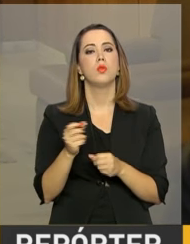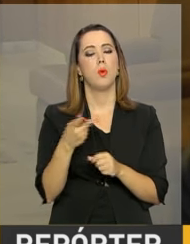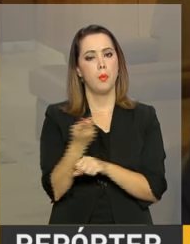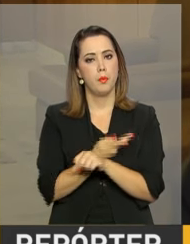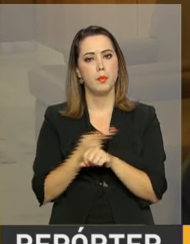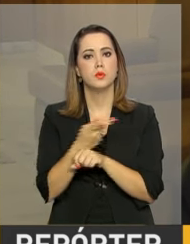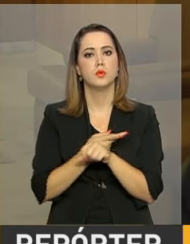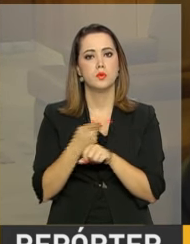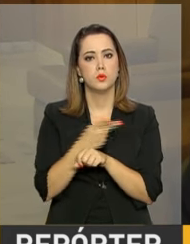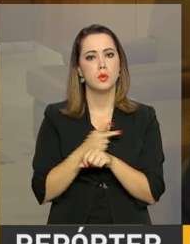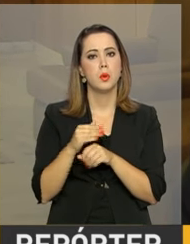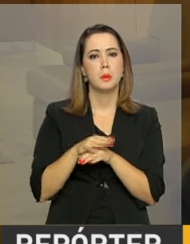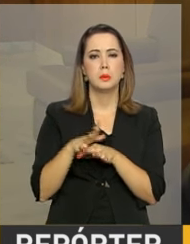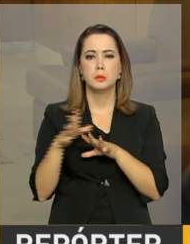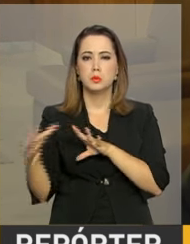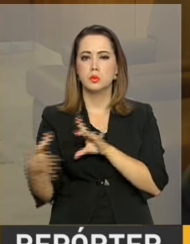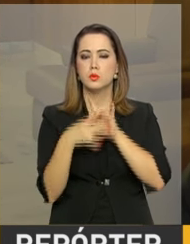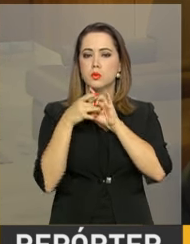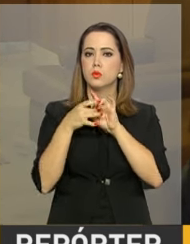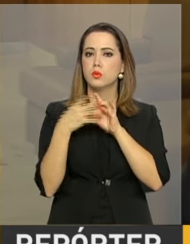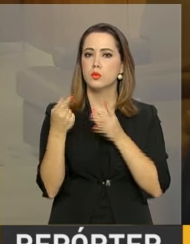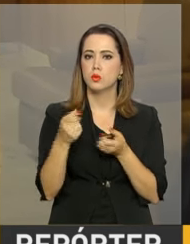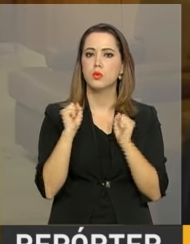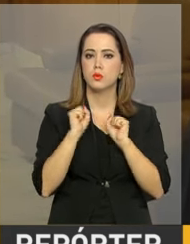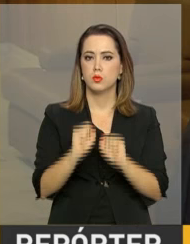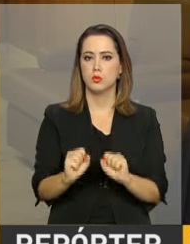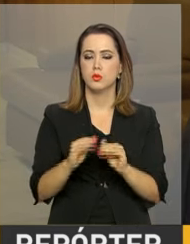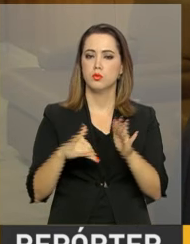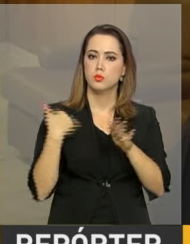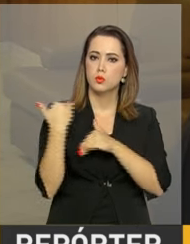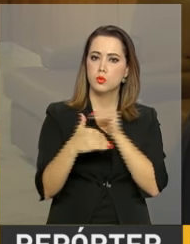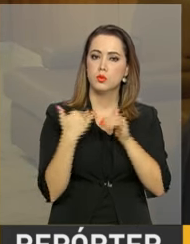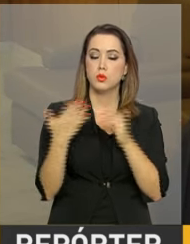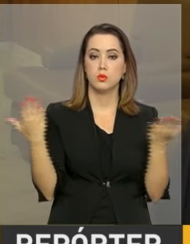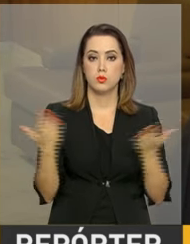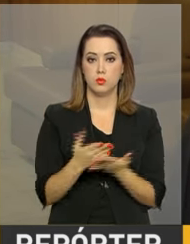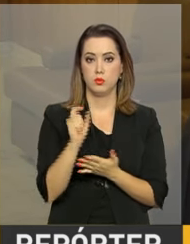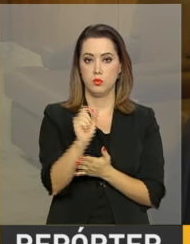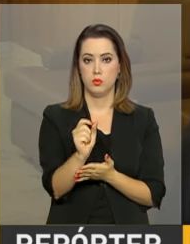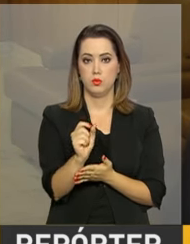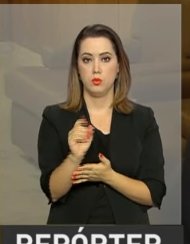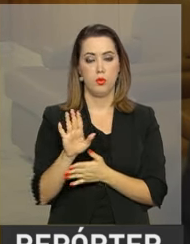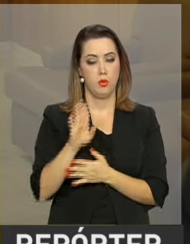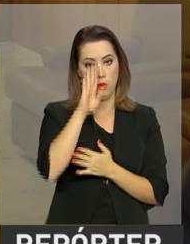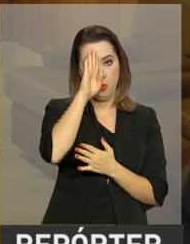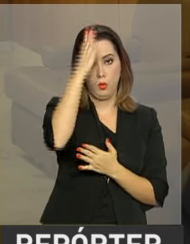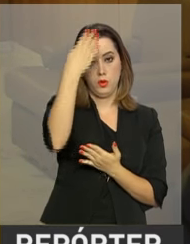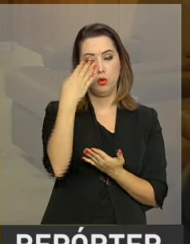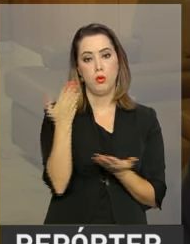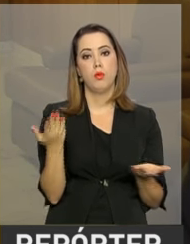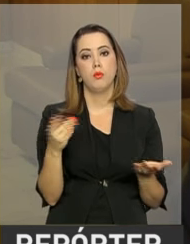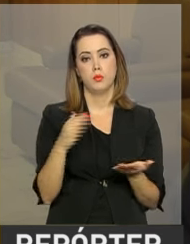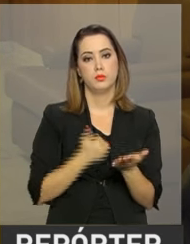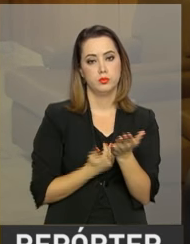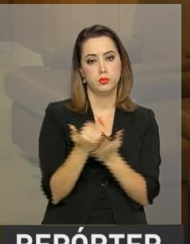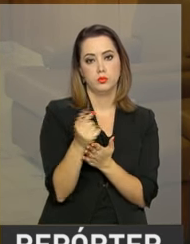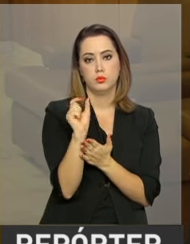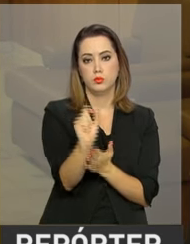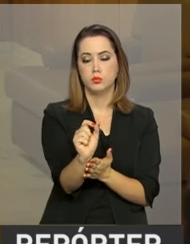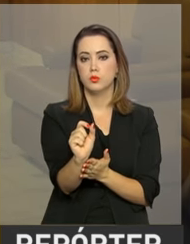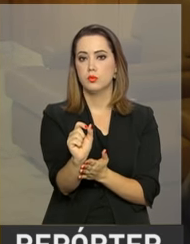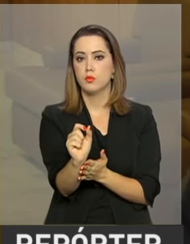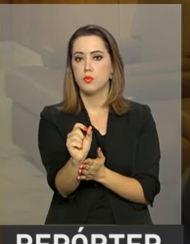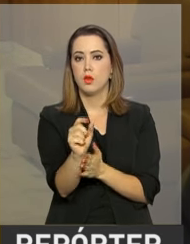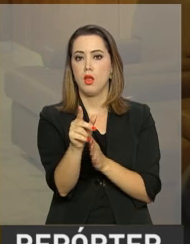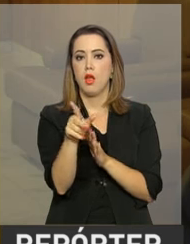buscar maior coesão na nossa base para provar medidas importantes e sobretudo agora como como prioridade inicial a questão do